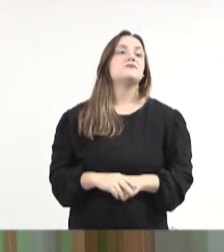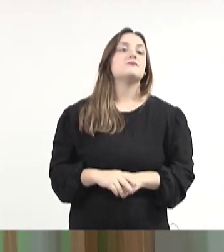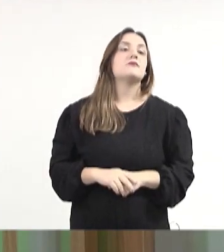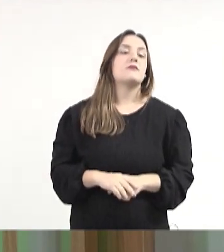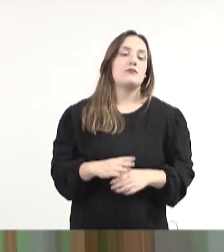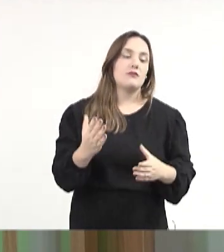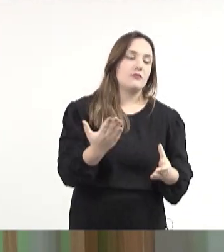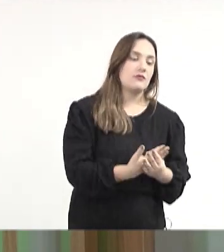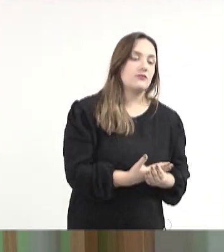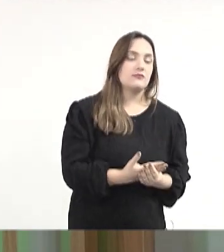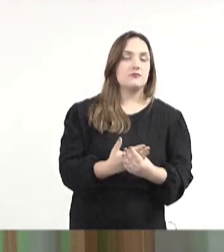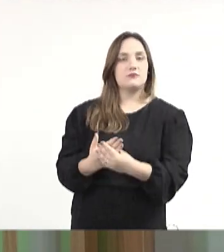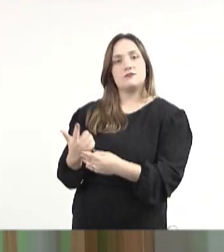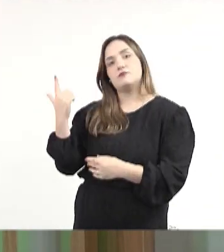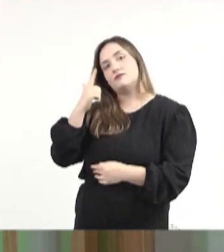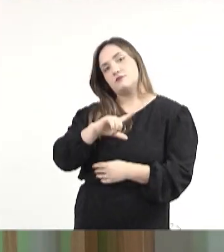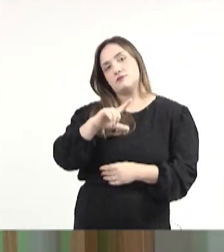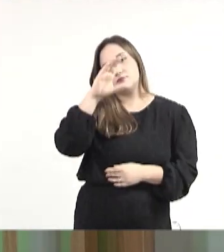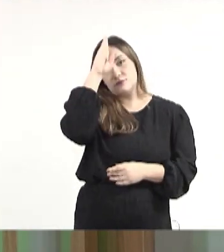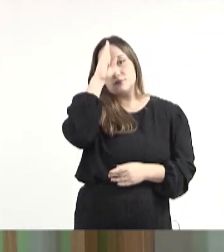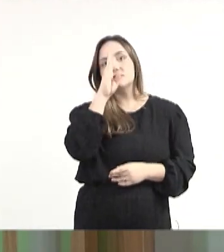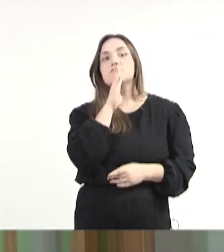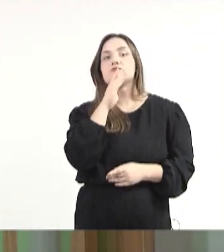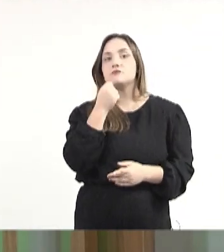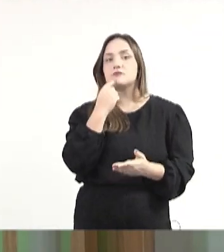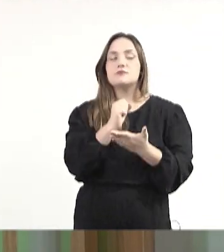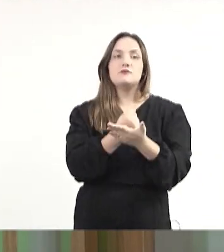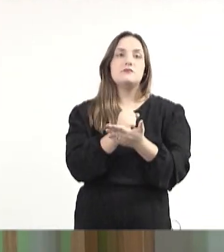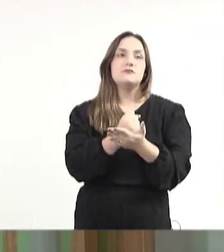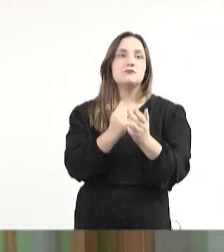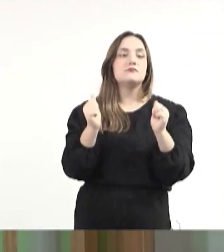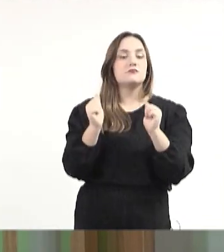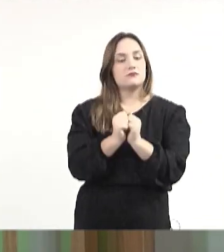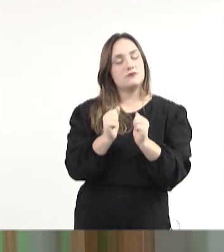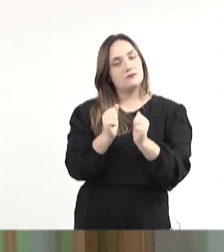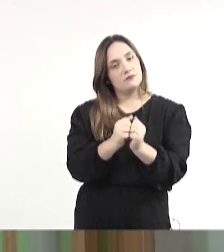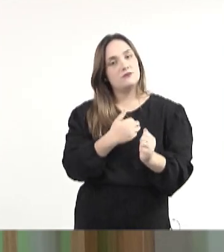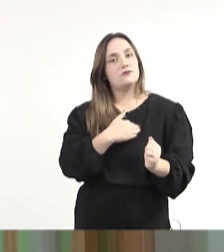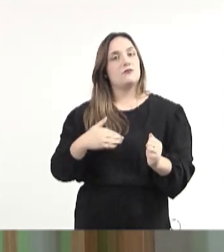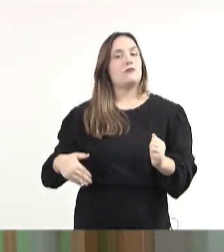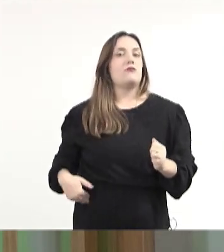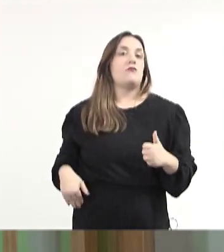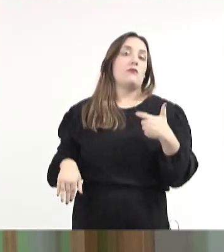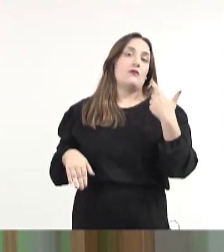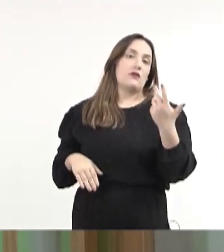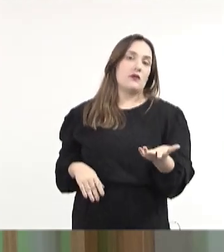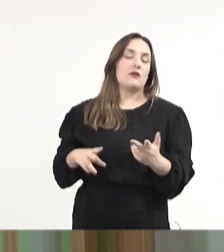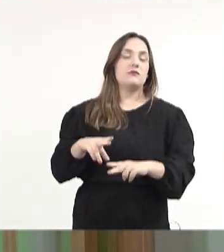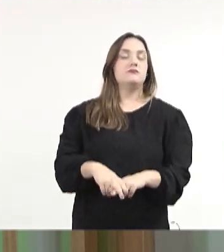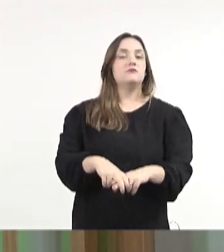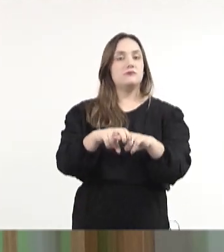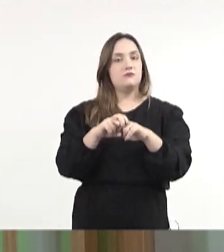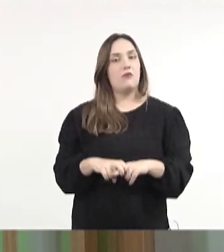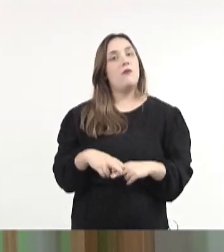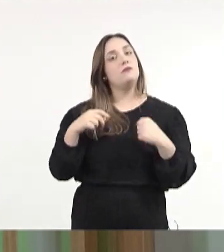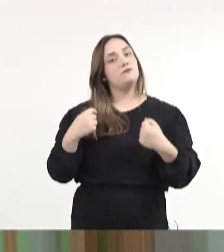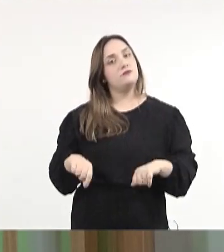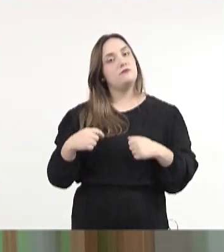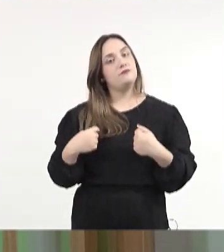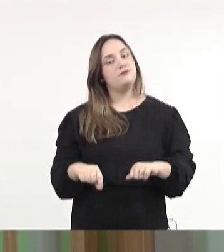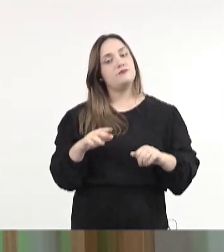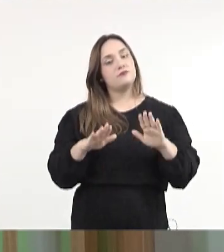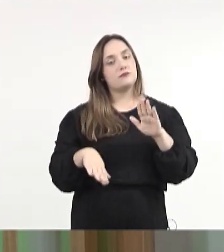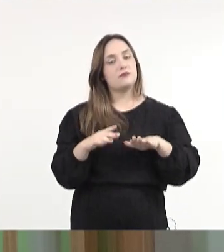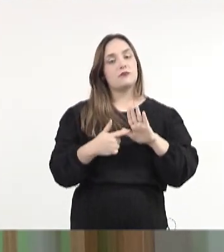obter gratuidade, obter medicamentos junto aos poderes públicos. Para isso, precisa às vezes apresentar